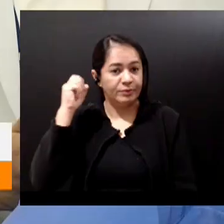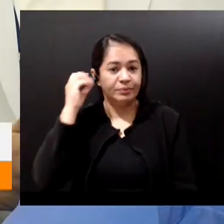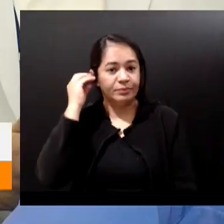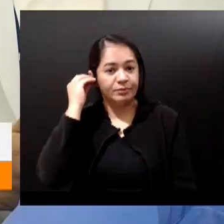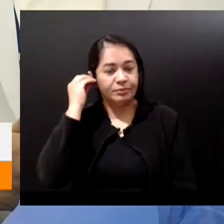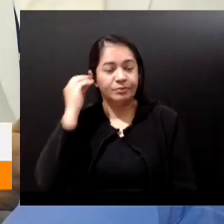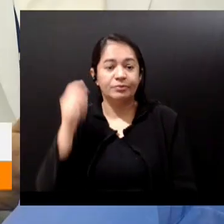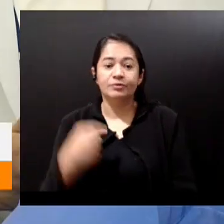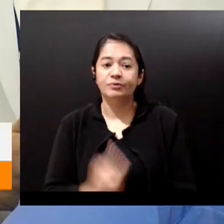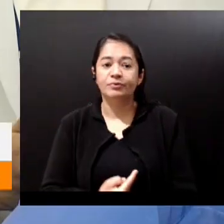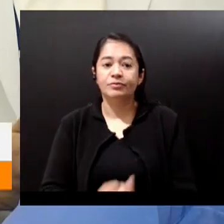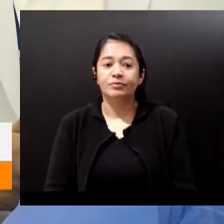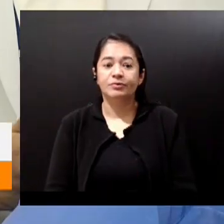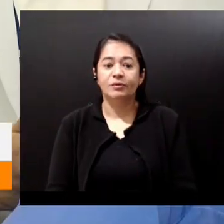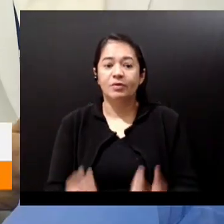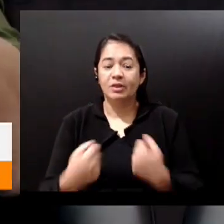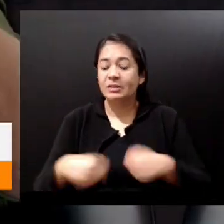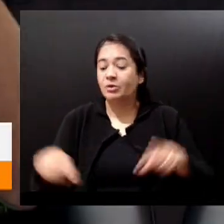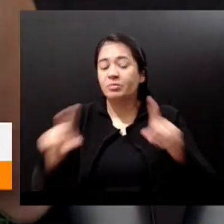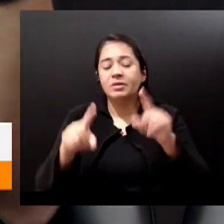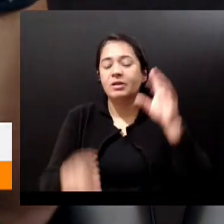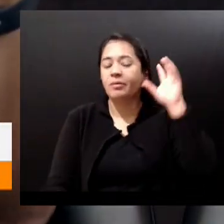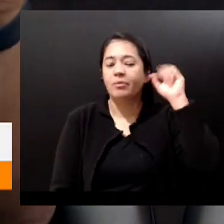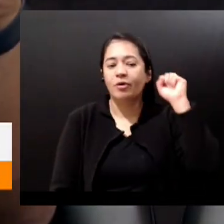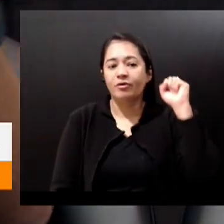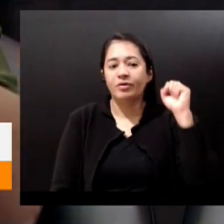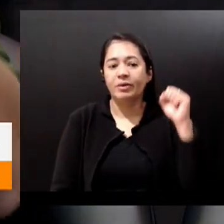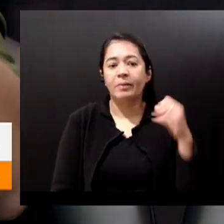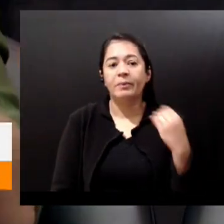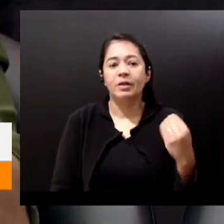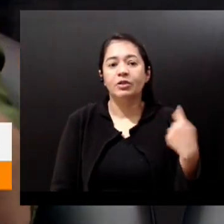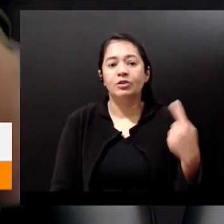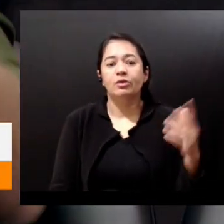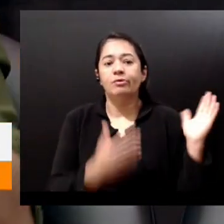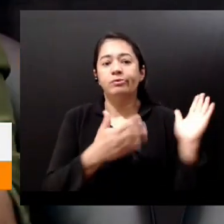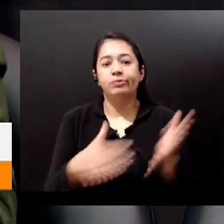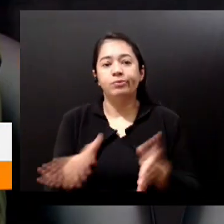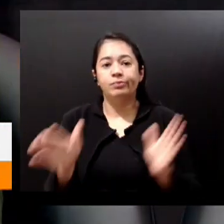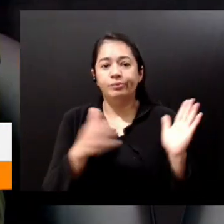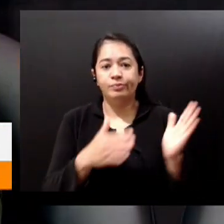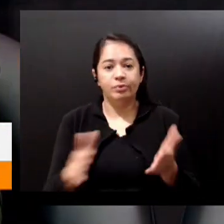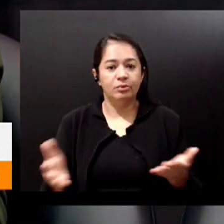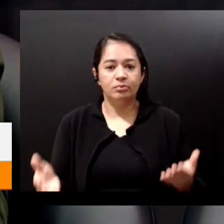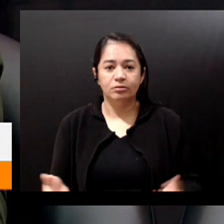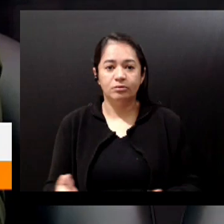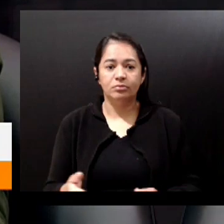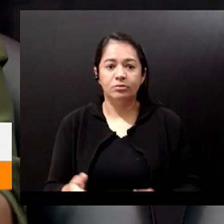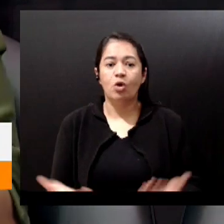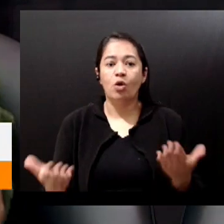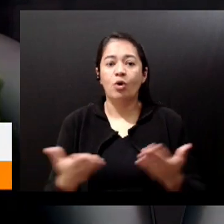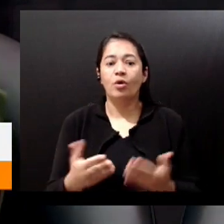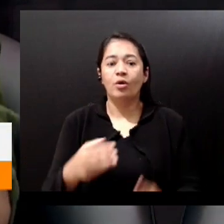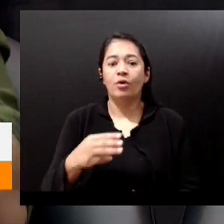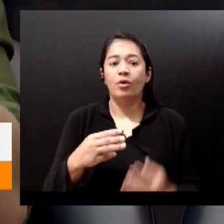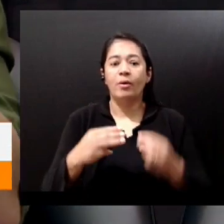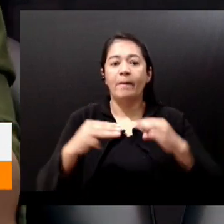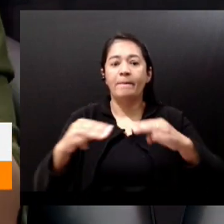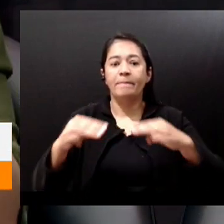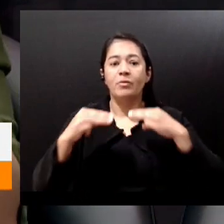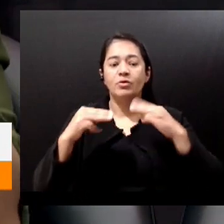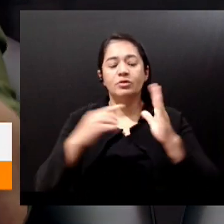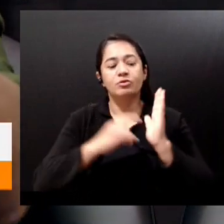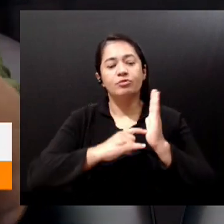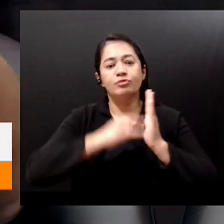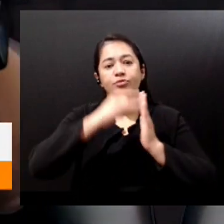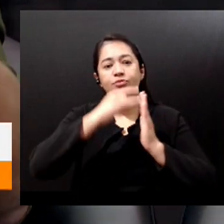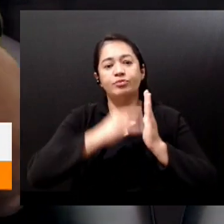necessite ouvi-las, para que a gente produza mais e gere, inclusive, um bom ambiente. São chamadas hoje músicas de elevador, né? A gente entra, fica ali